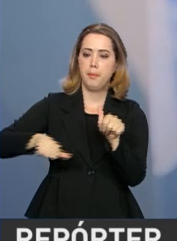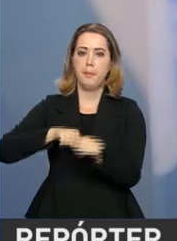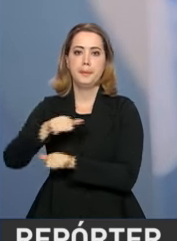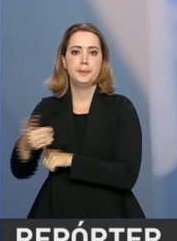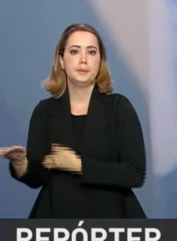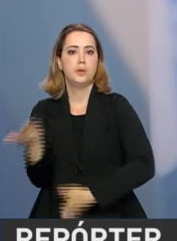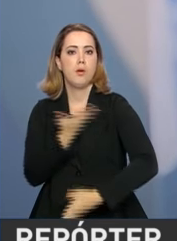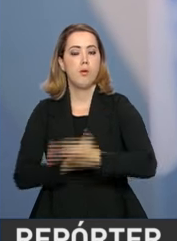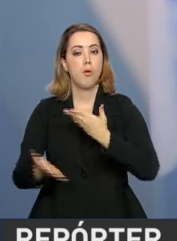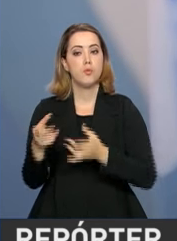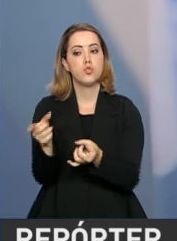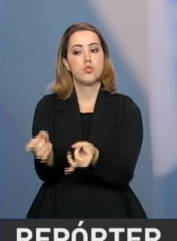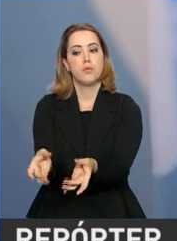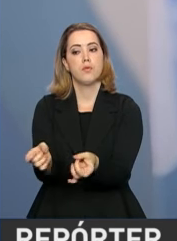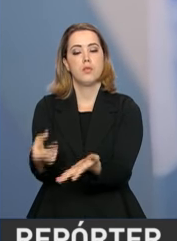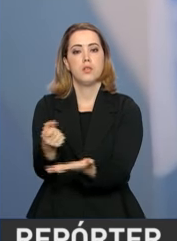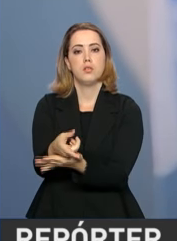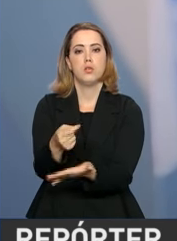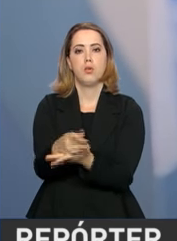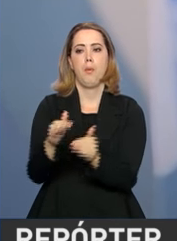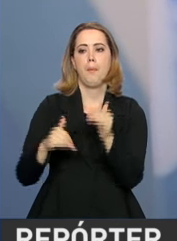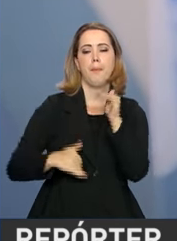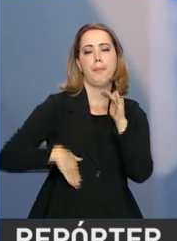vizinhos ultrapassaram os